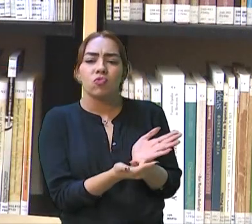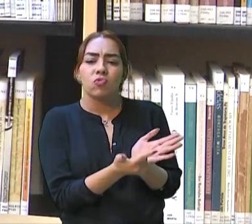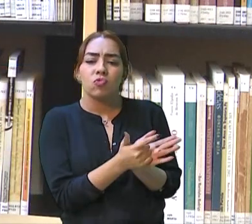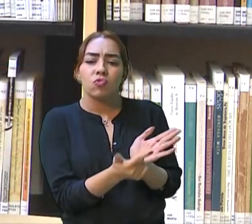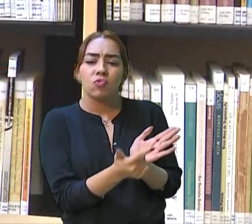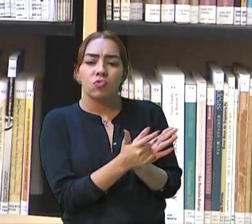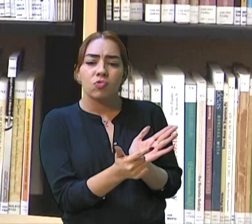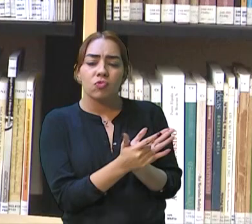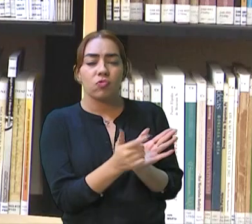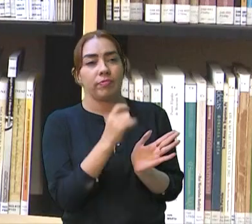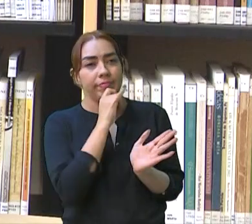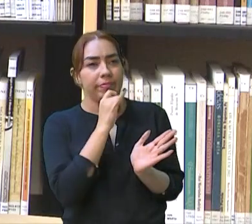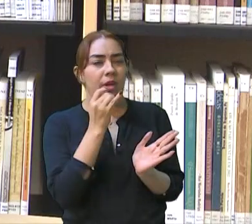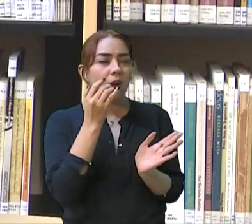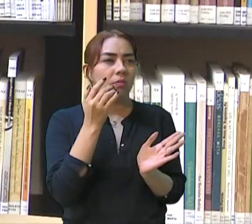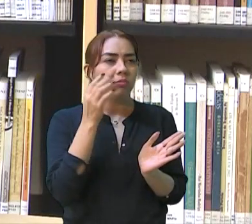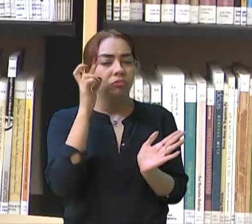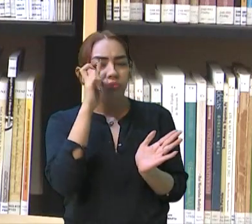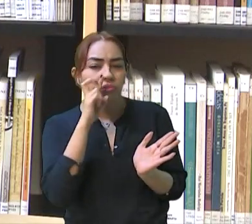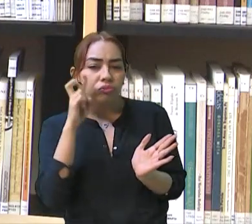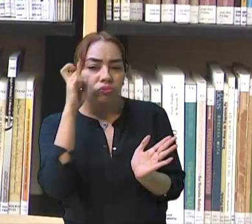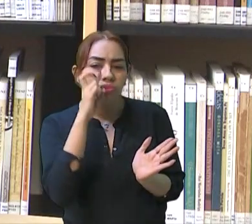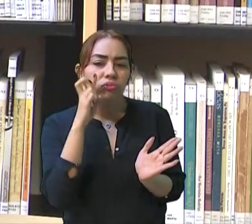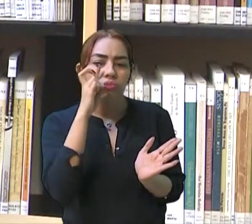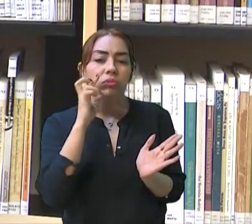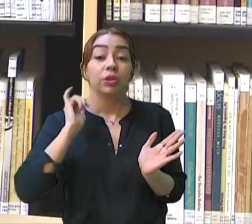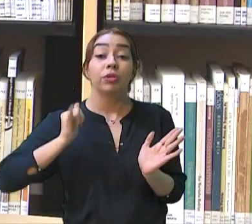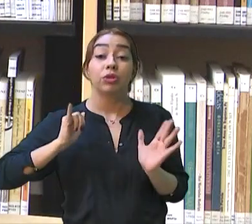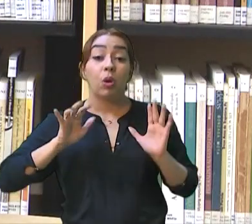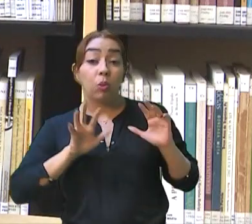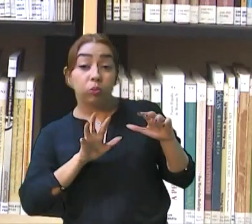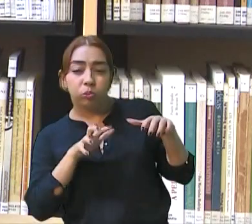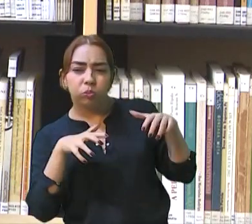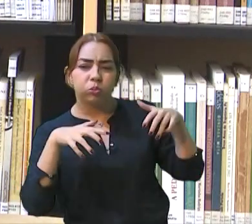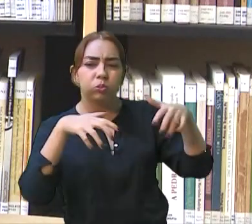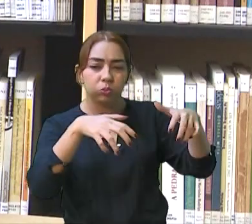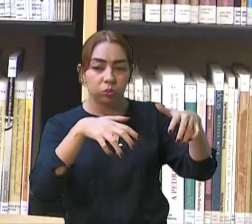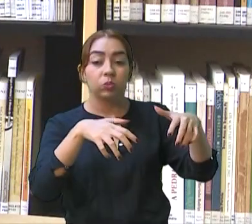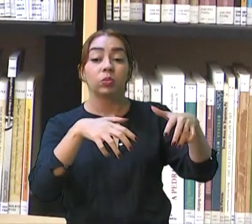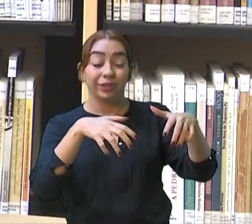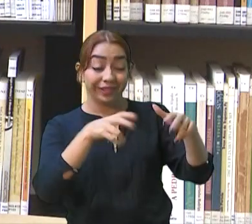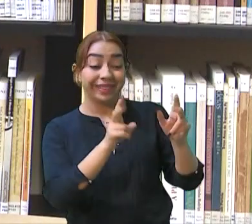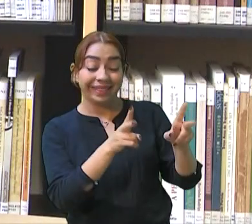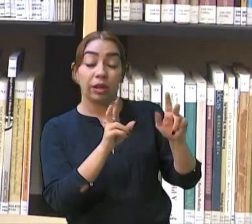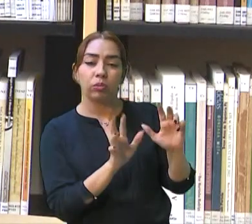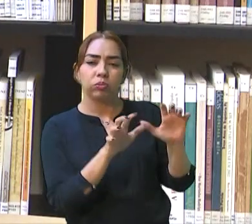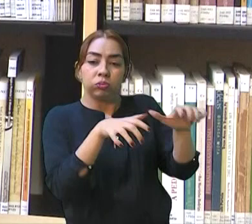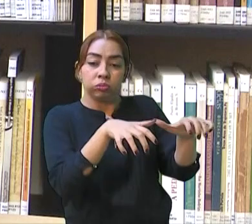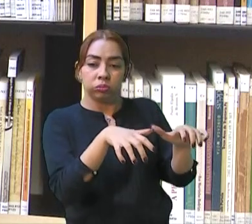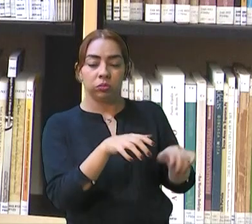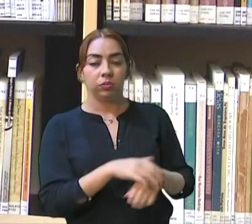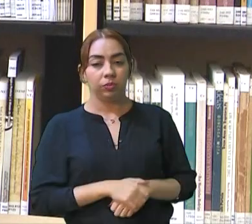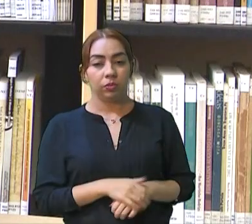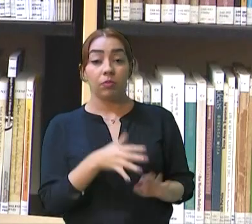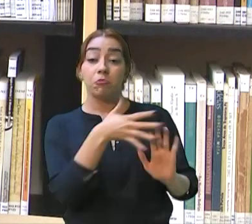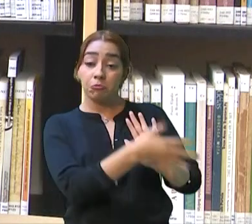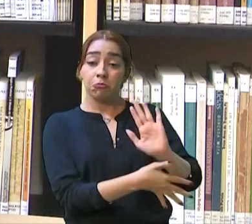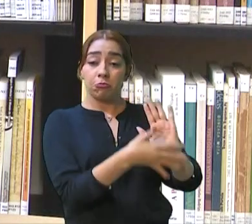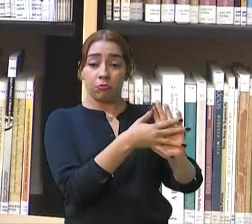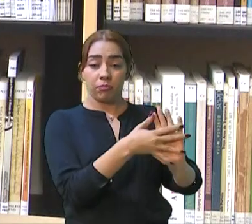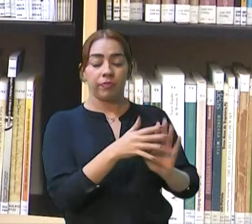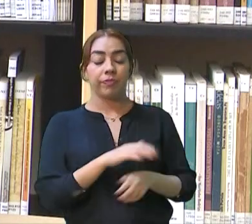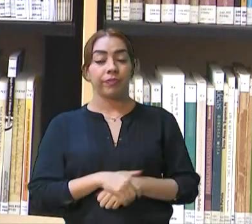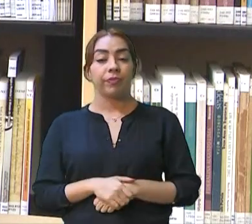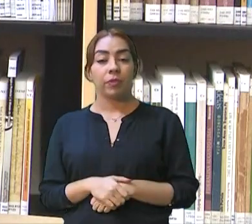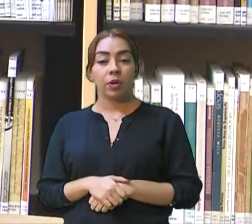de detetive, revistas com histórias de terror. Não eram quadrinhos. Quando o Superman apareceu, mais ou